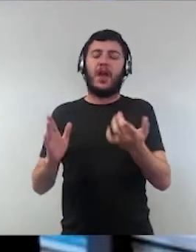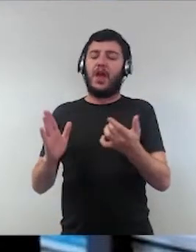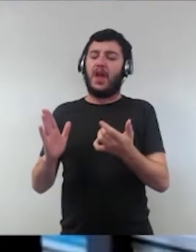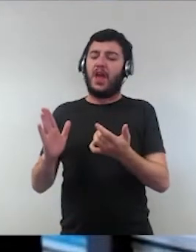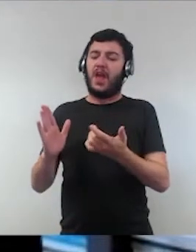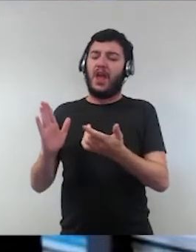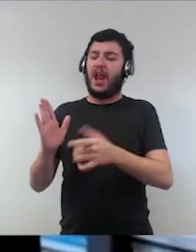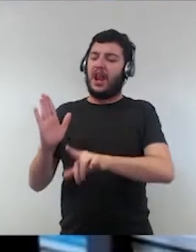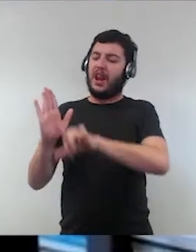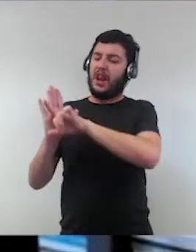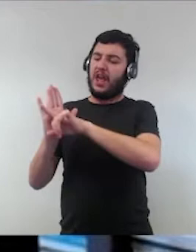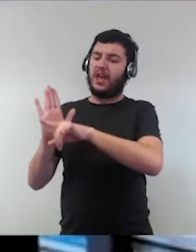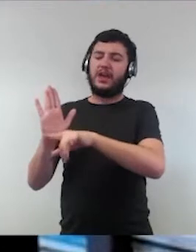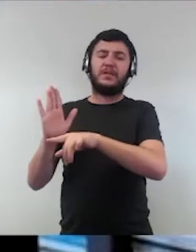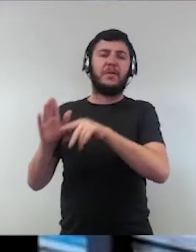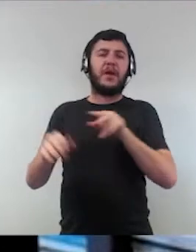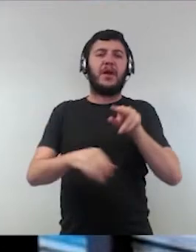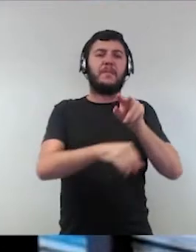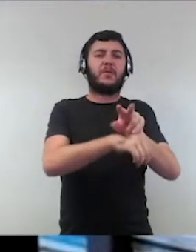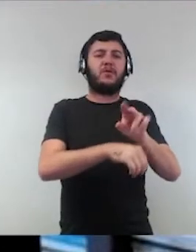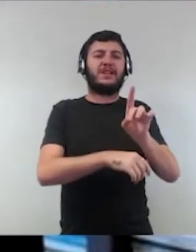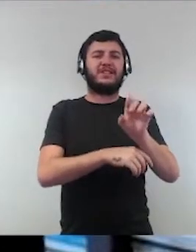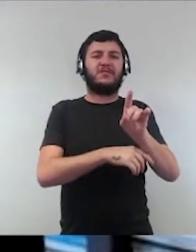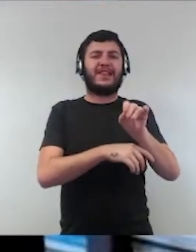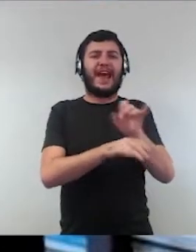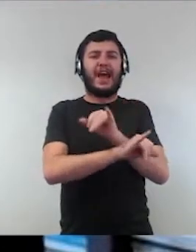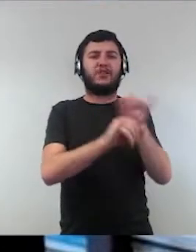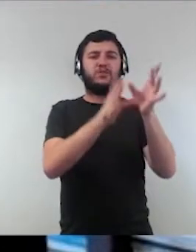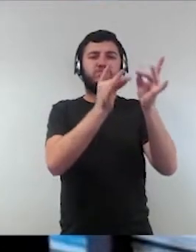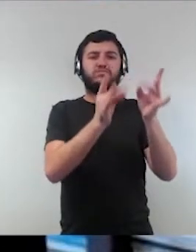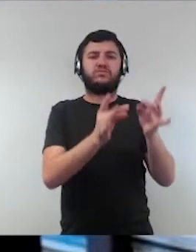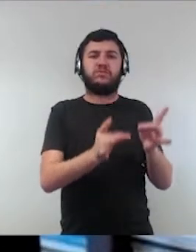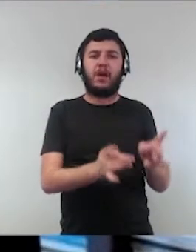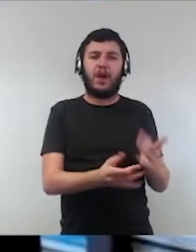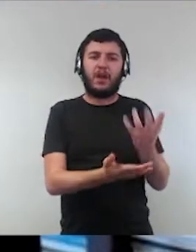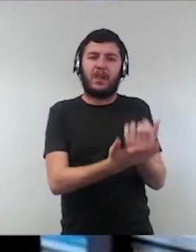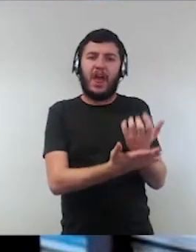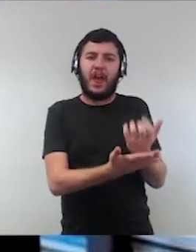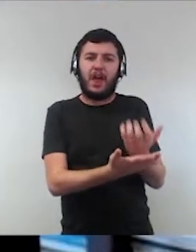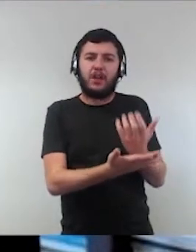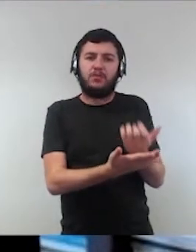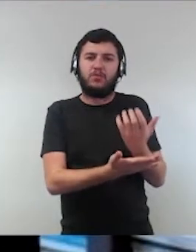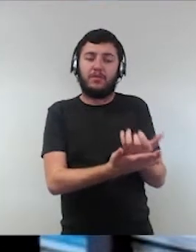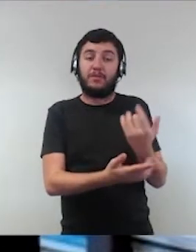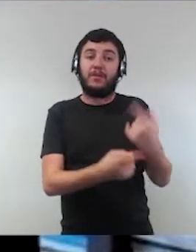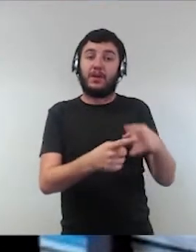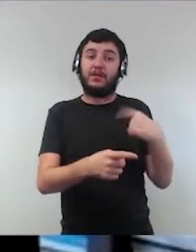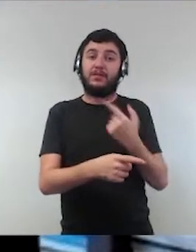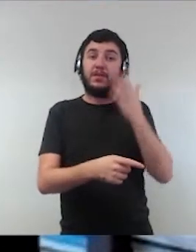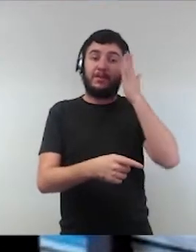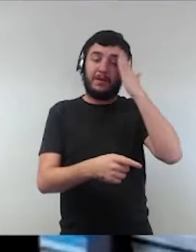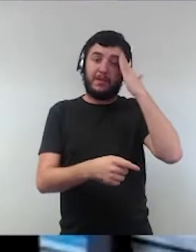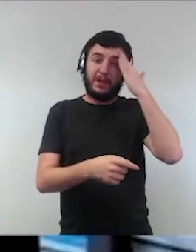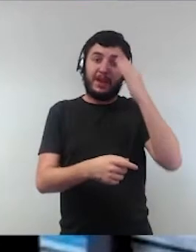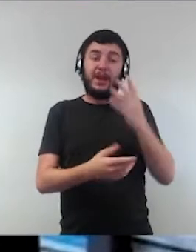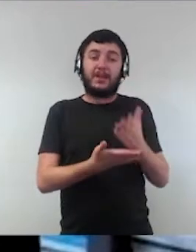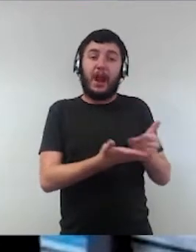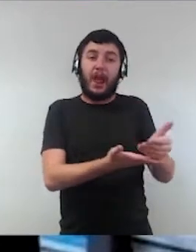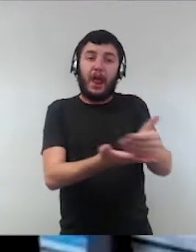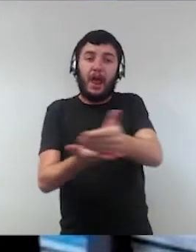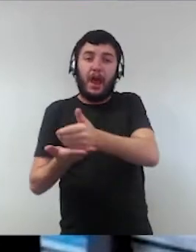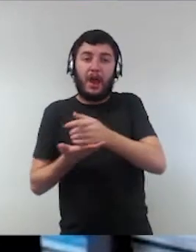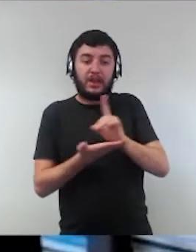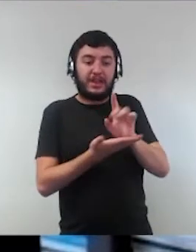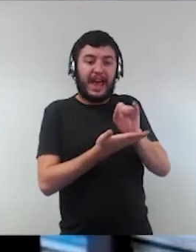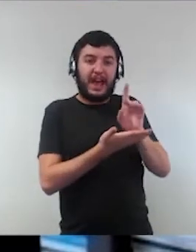da Lei Geral de Proteção de Dados, porque, na verdade, o armazenamento desses dados ele se dá com uma finalidade